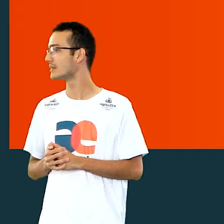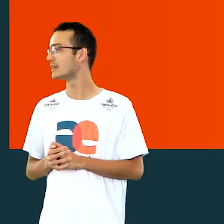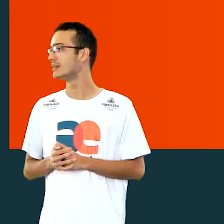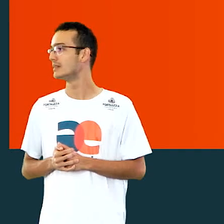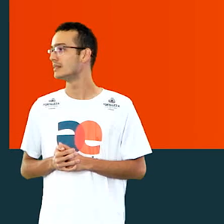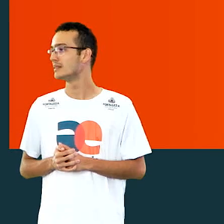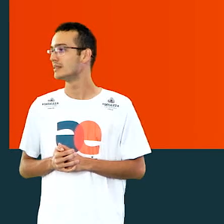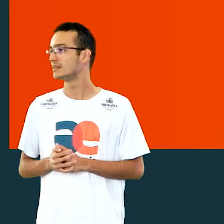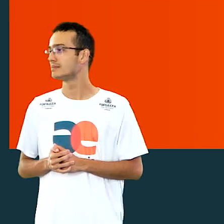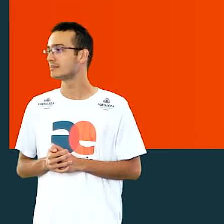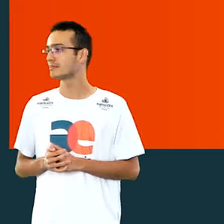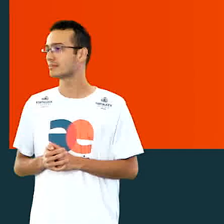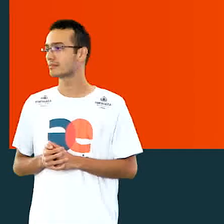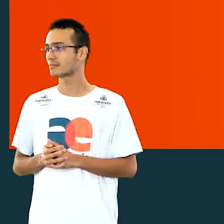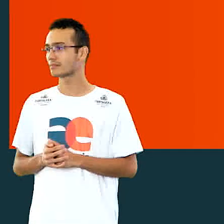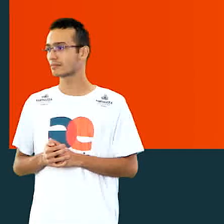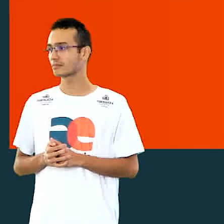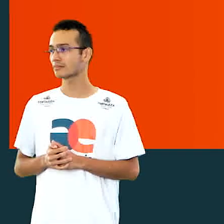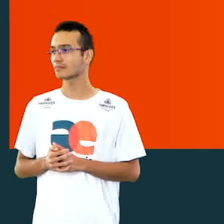Nada.